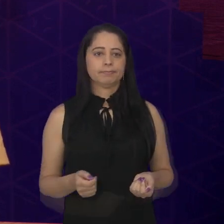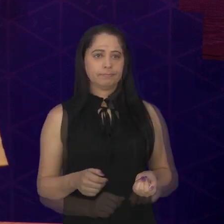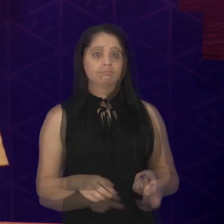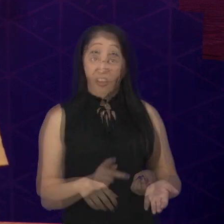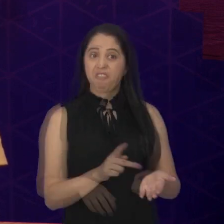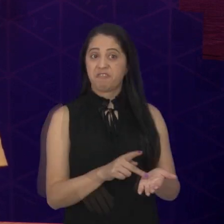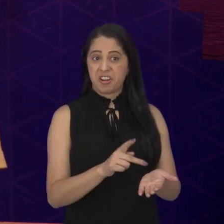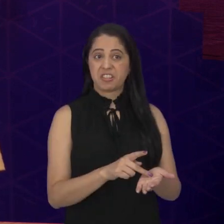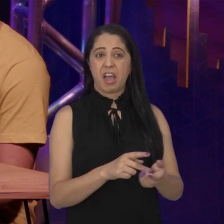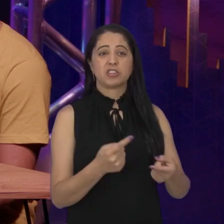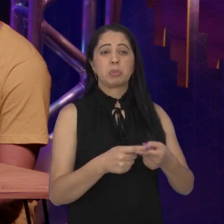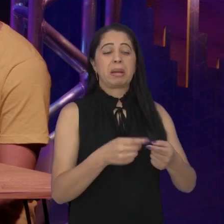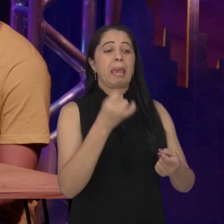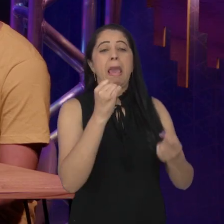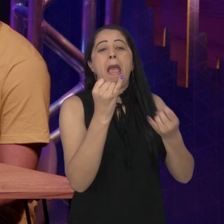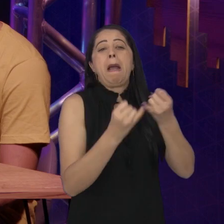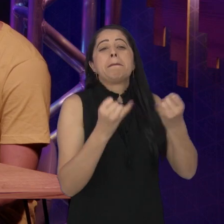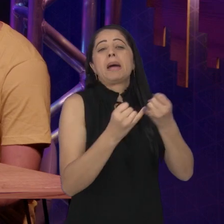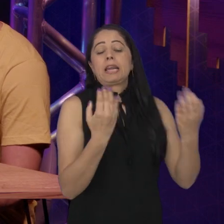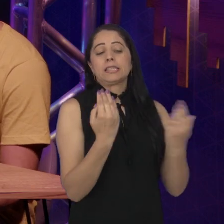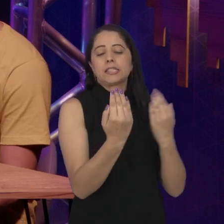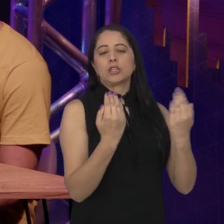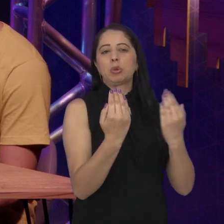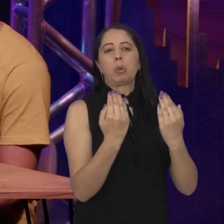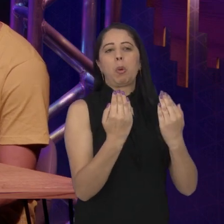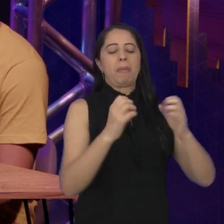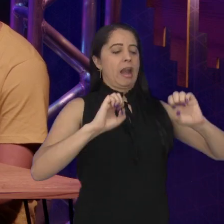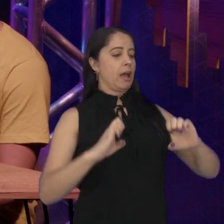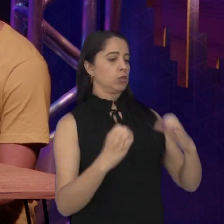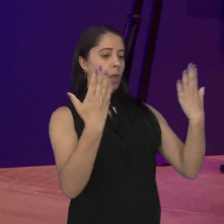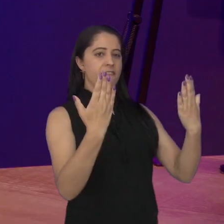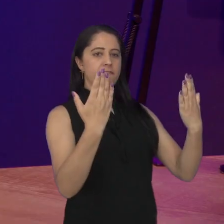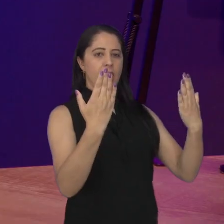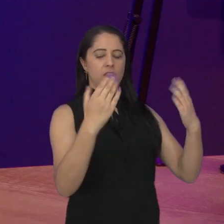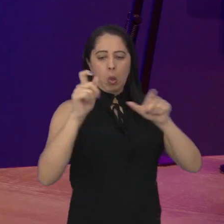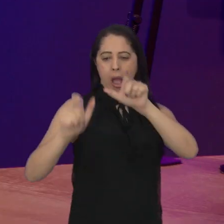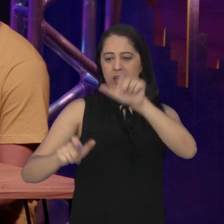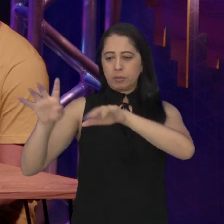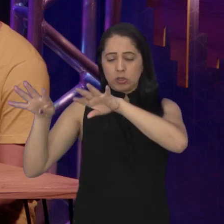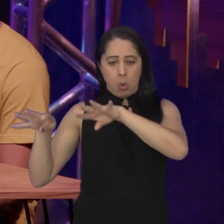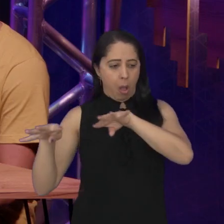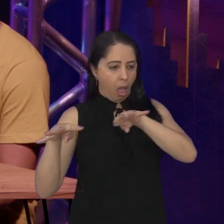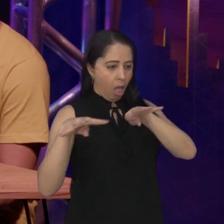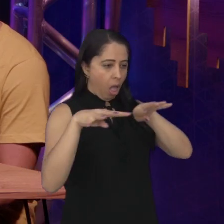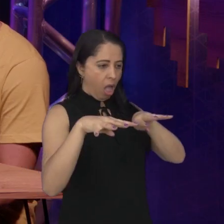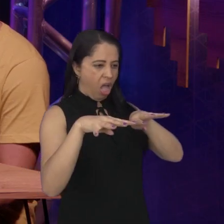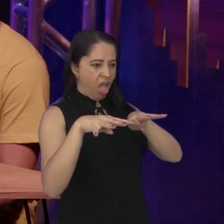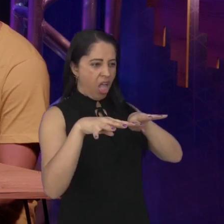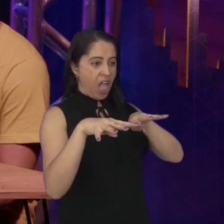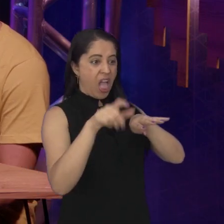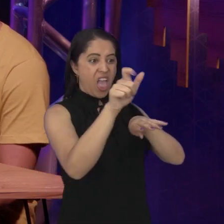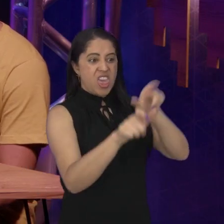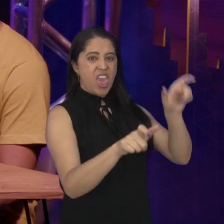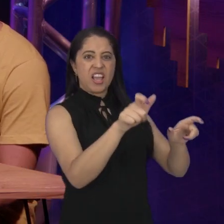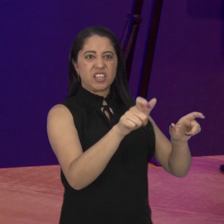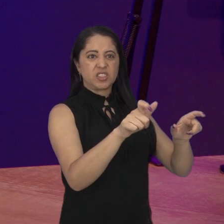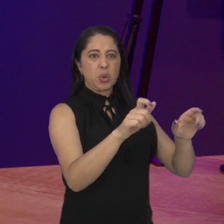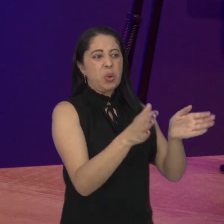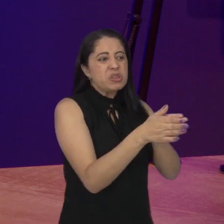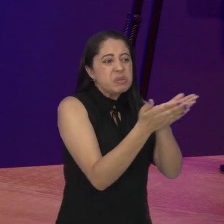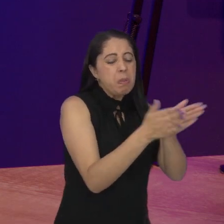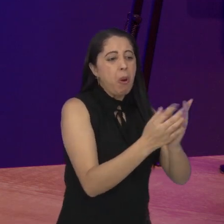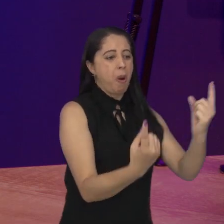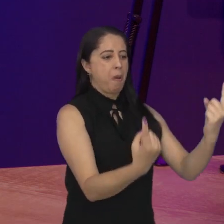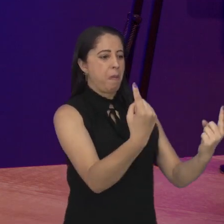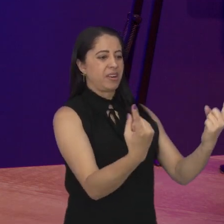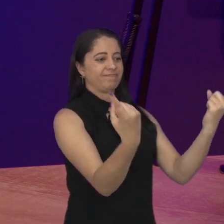bem favorecidas. E não deixa de ser uma política de pão e circo, né? Porque daí você tem um grande evento em que todos param para assistir aquilo, então as